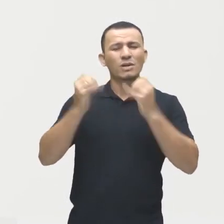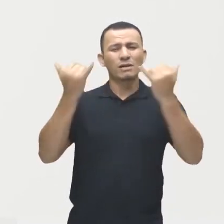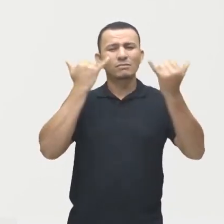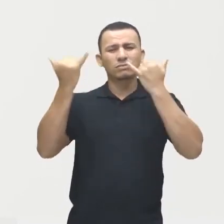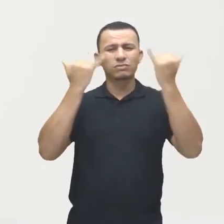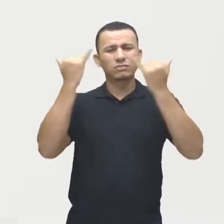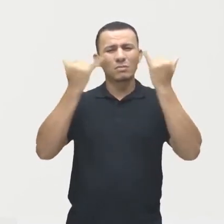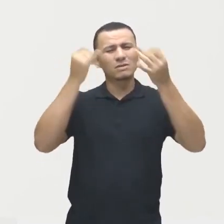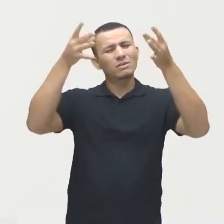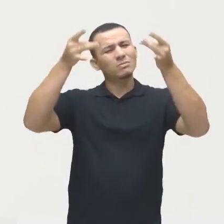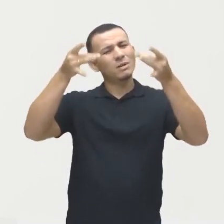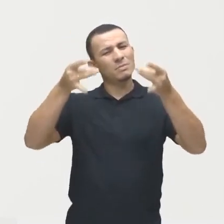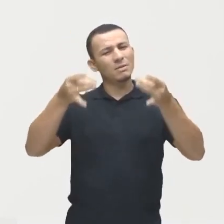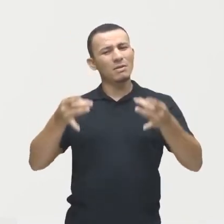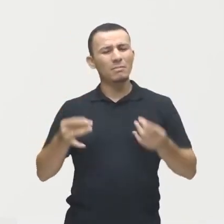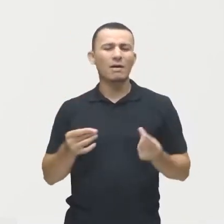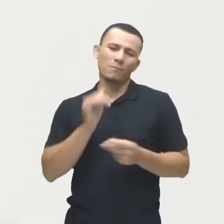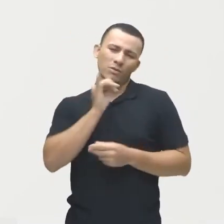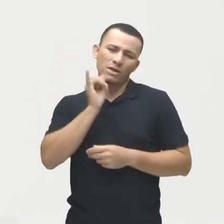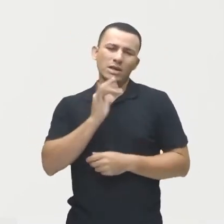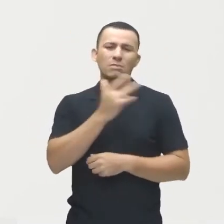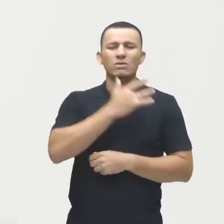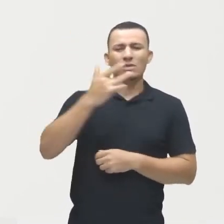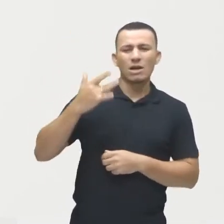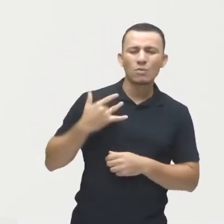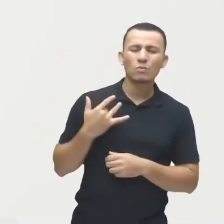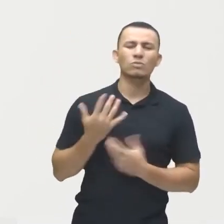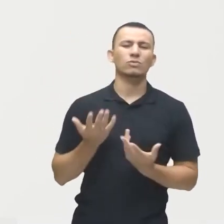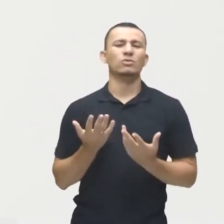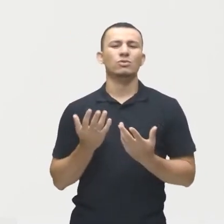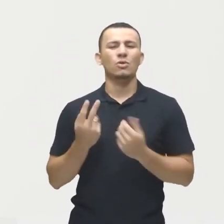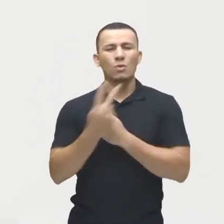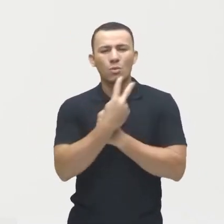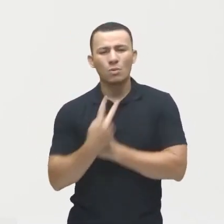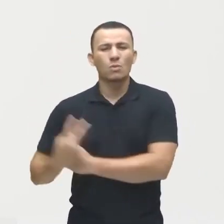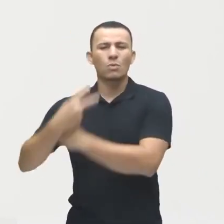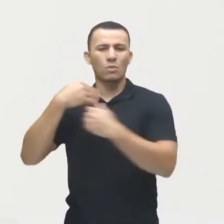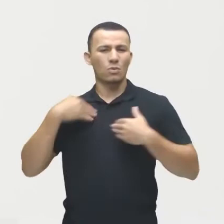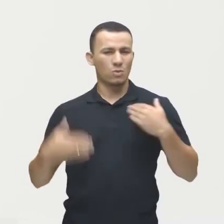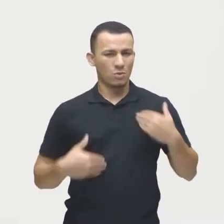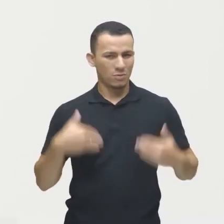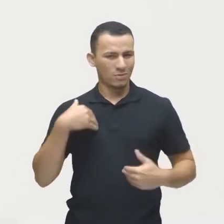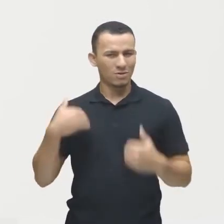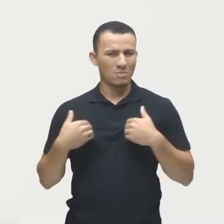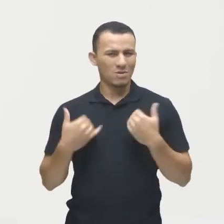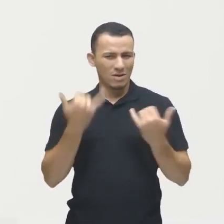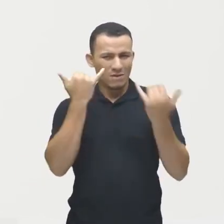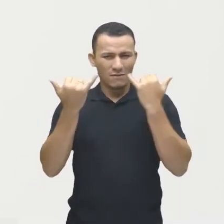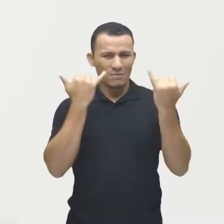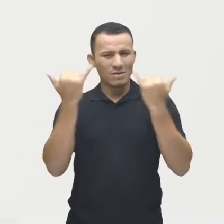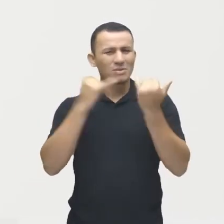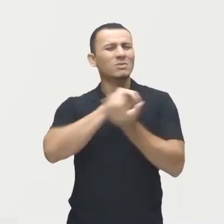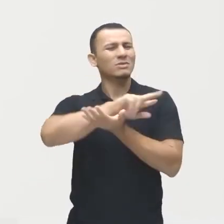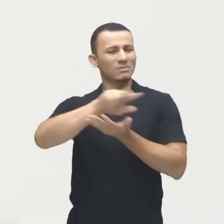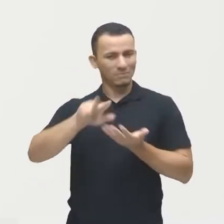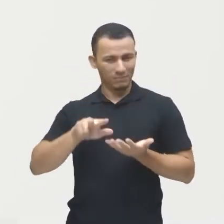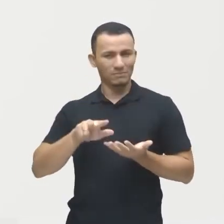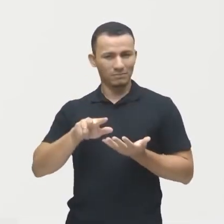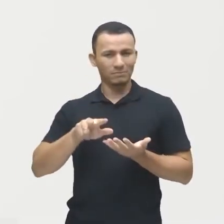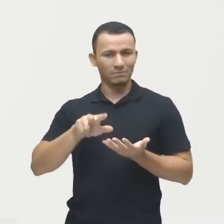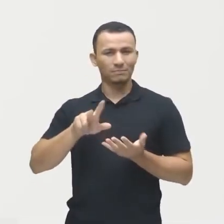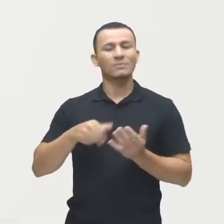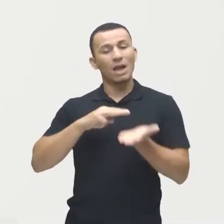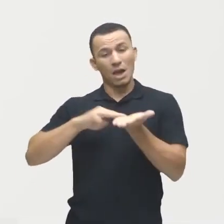sobre saúde, cuidados com o corpo, são várias informações que estão sendo passadas aqui. Essas são as